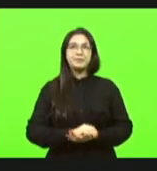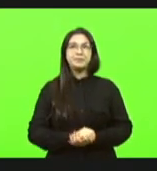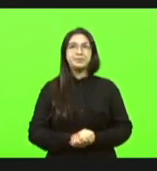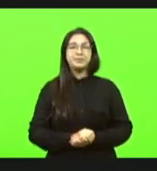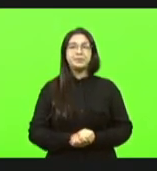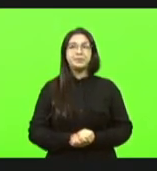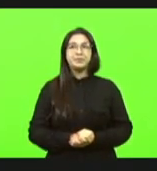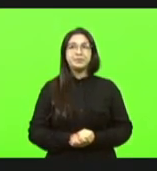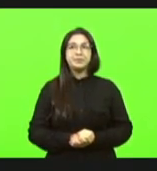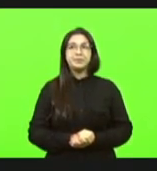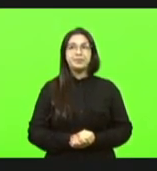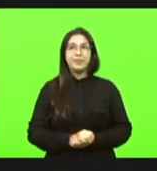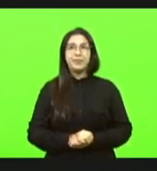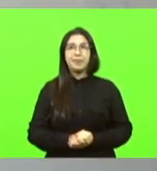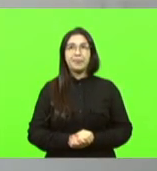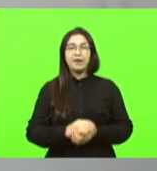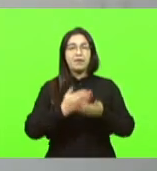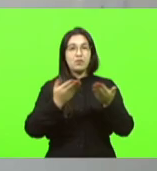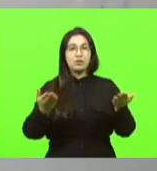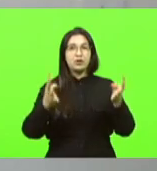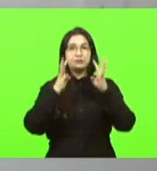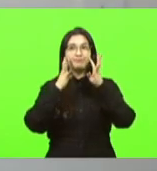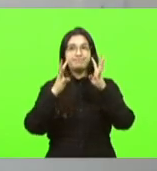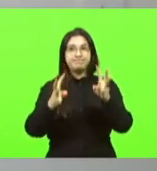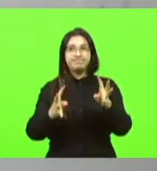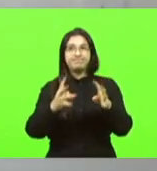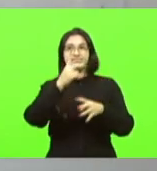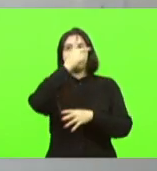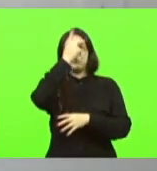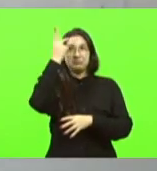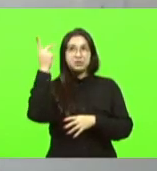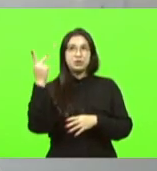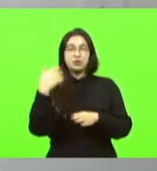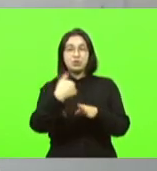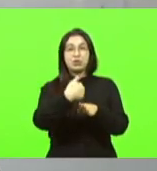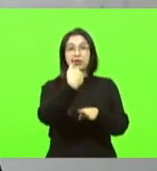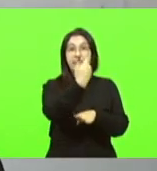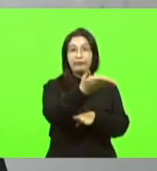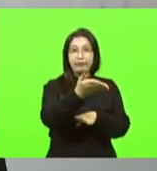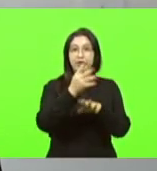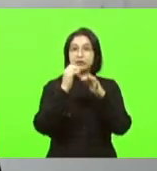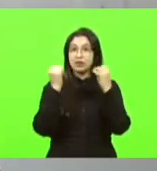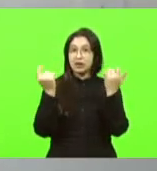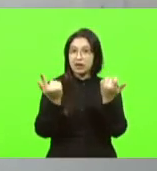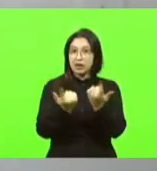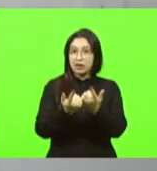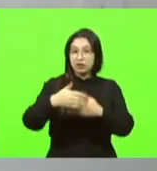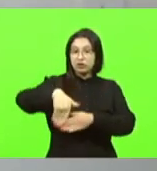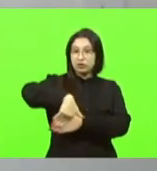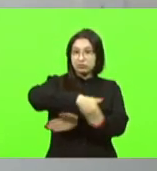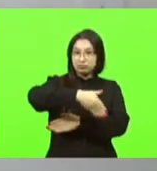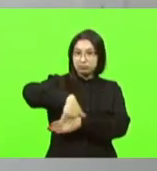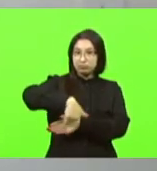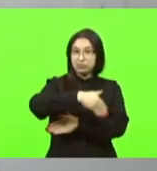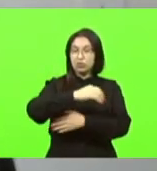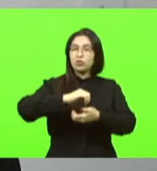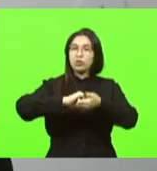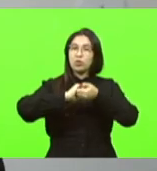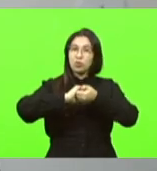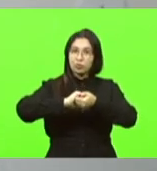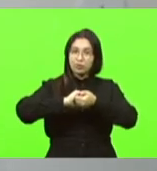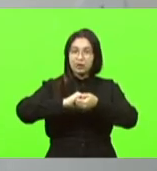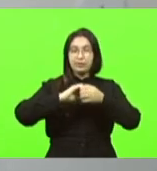que estão também nos assistindo pessoal que tá na frente Assembleia eu comprimento especial a cada um